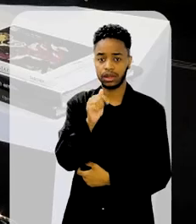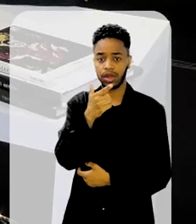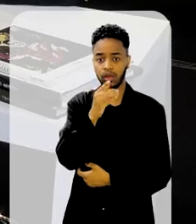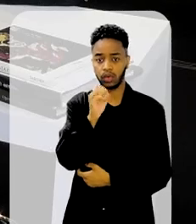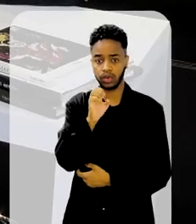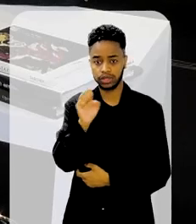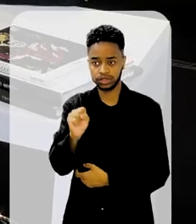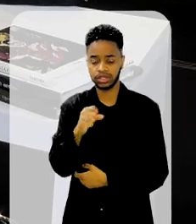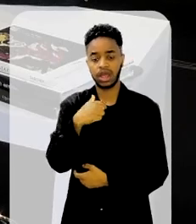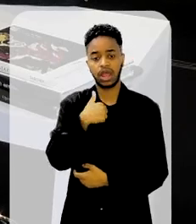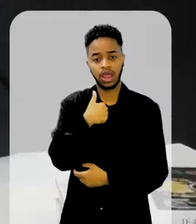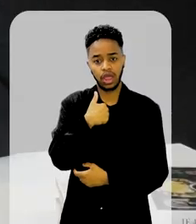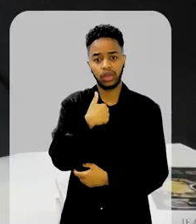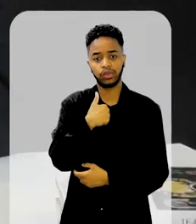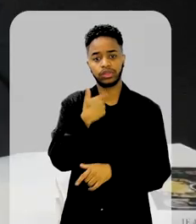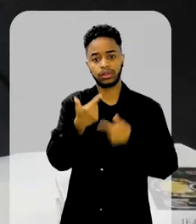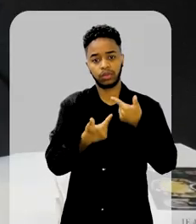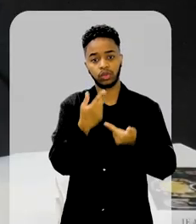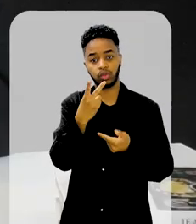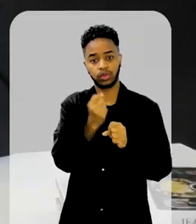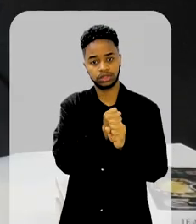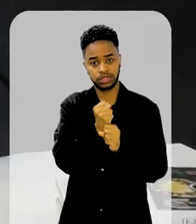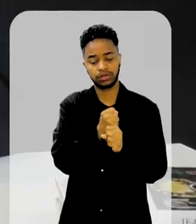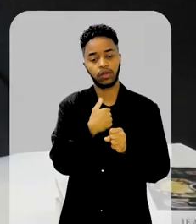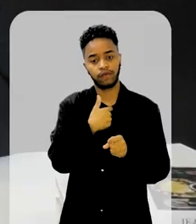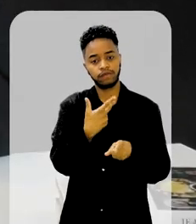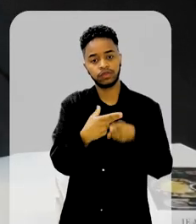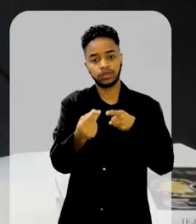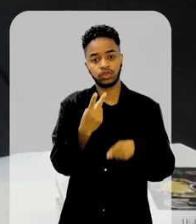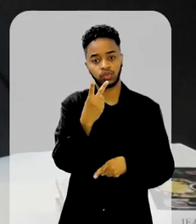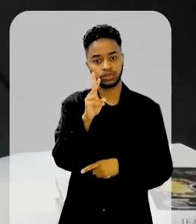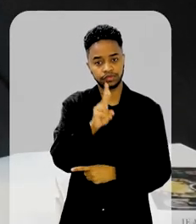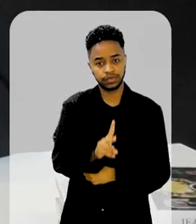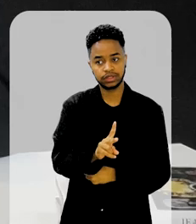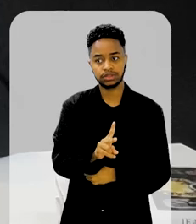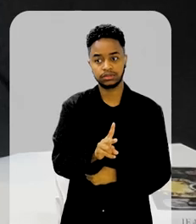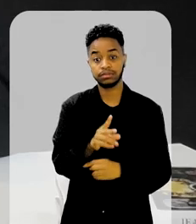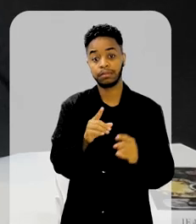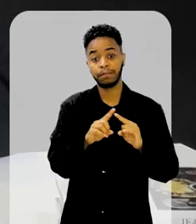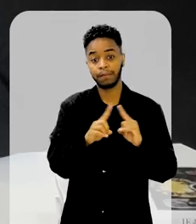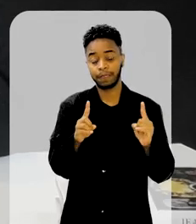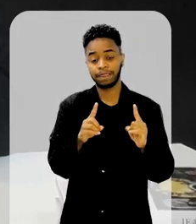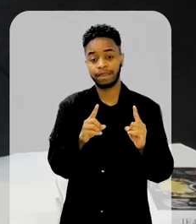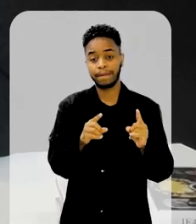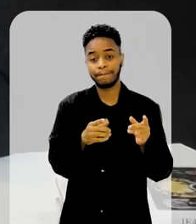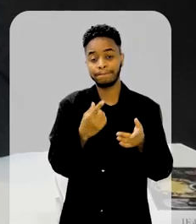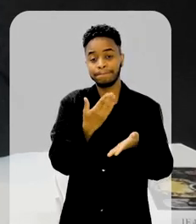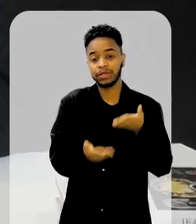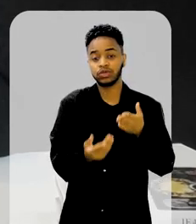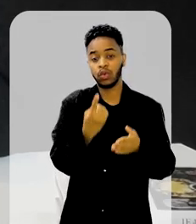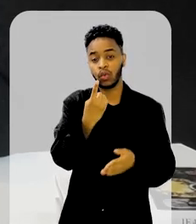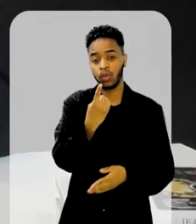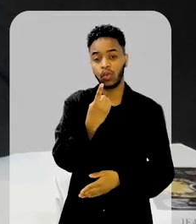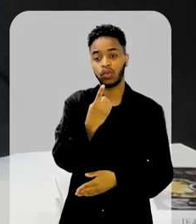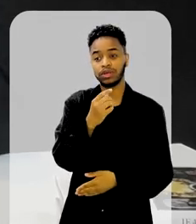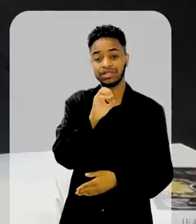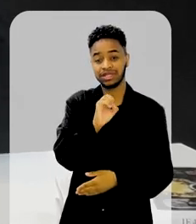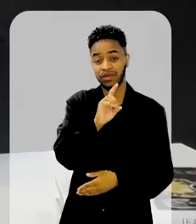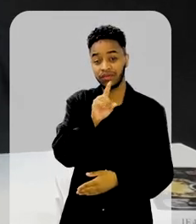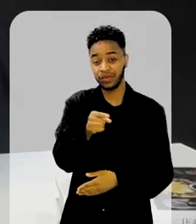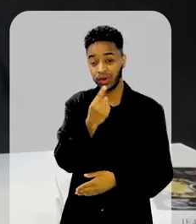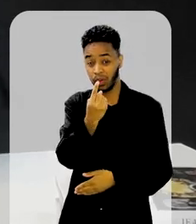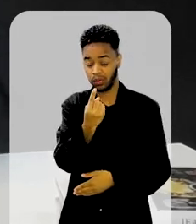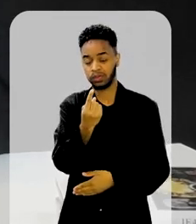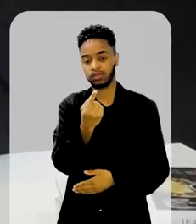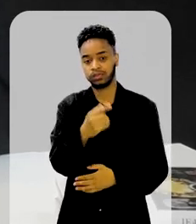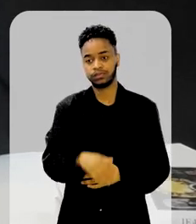tenho muito carho eu fiz durante dois anos a dragões fui vice-campeão do primeiro ano a um 10 do nosso amigo Jorge Freitas Jorge